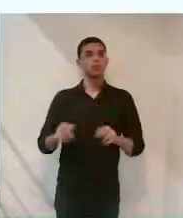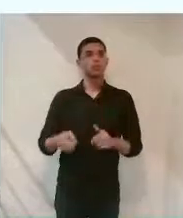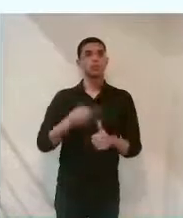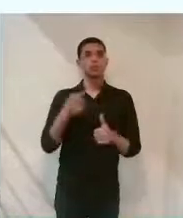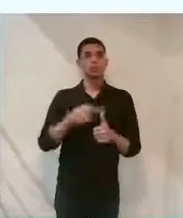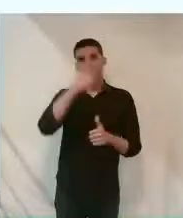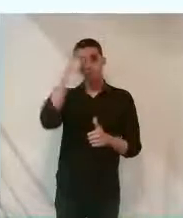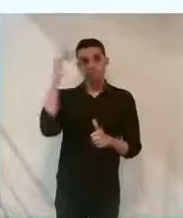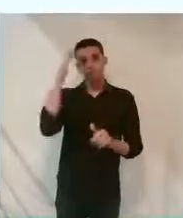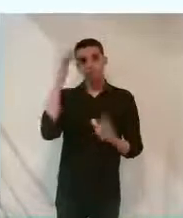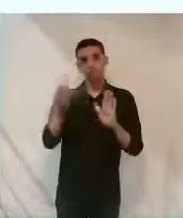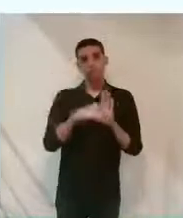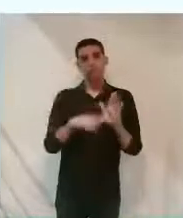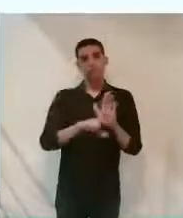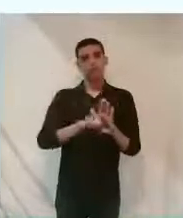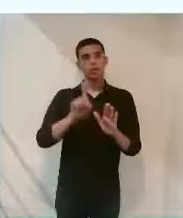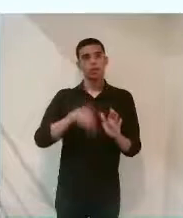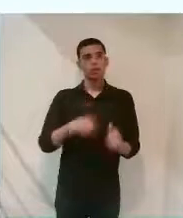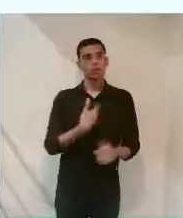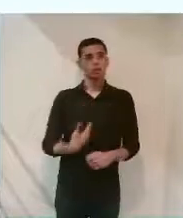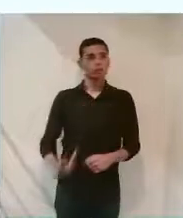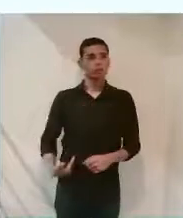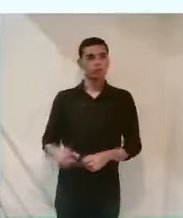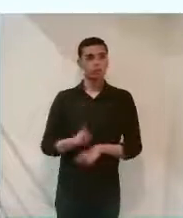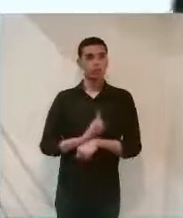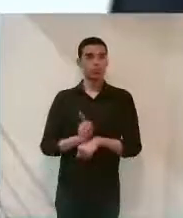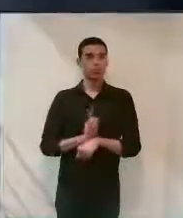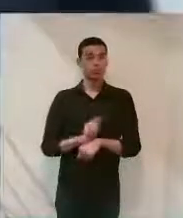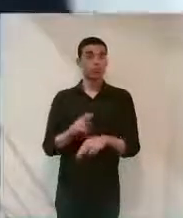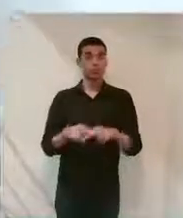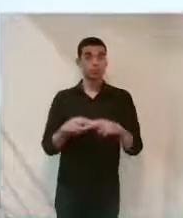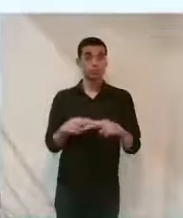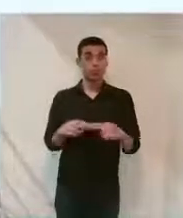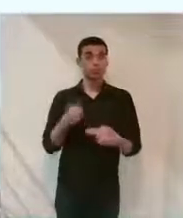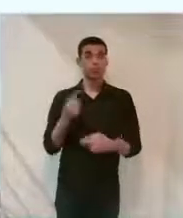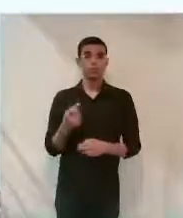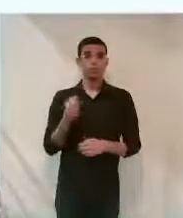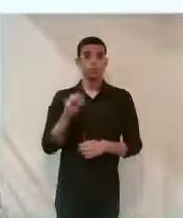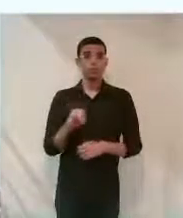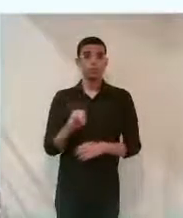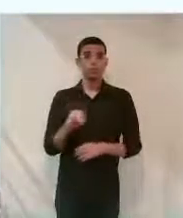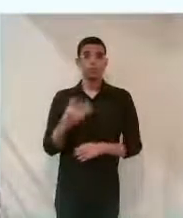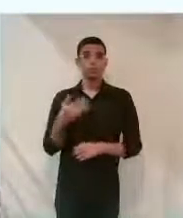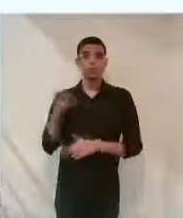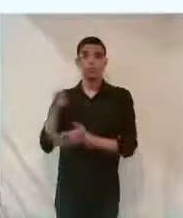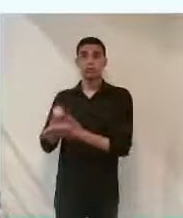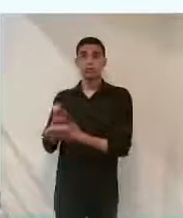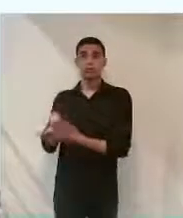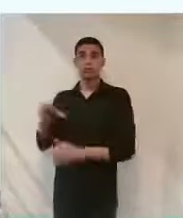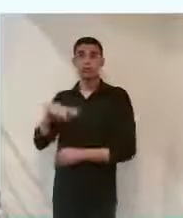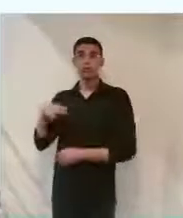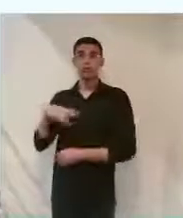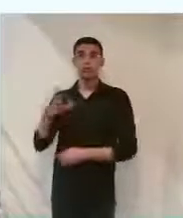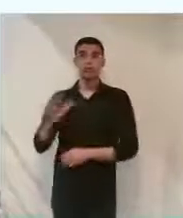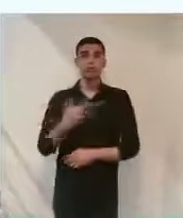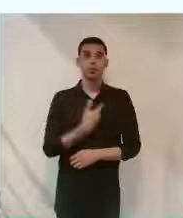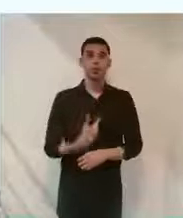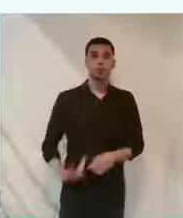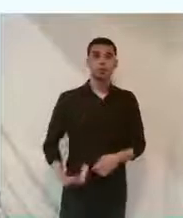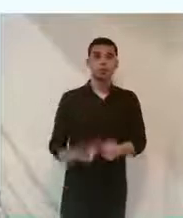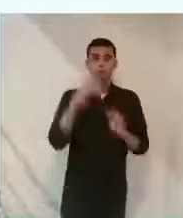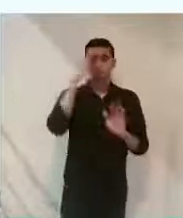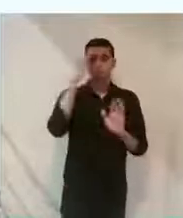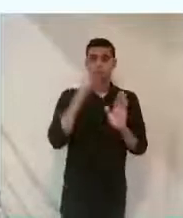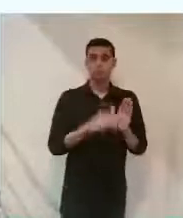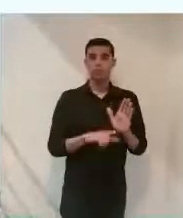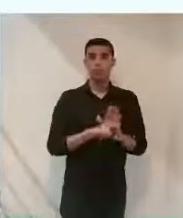lei seja o gestor público. Porque senão fica difícil cobrar do privado que cumpra a lei quando o próprio gestor não cumpre. Então